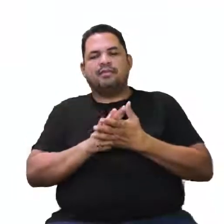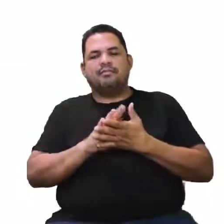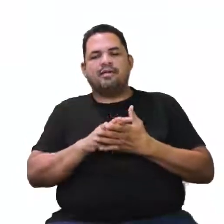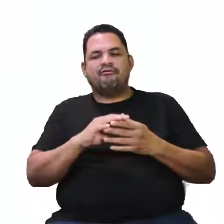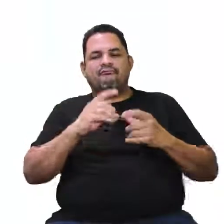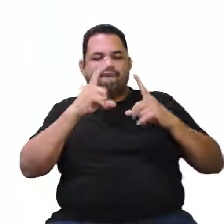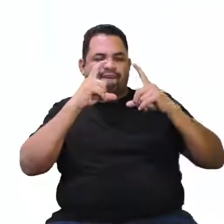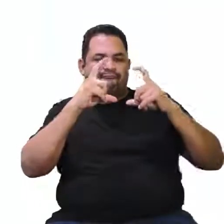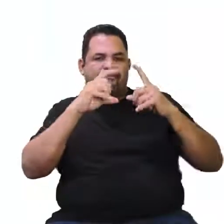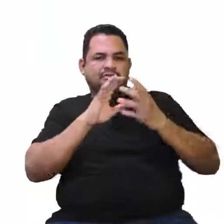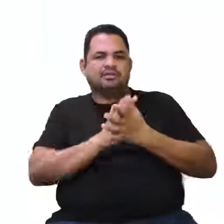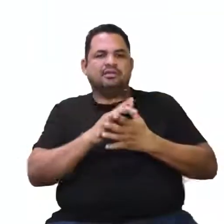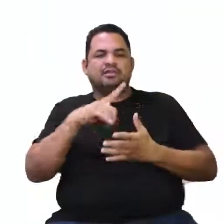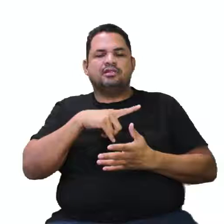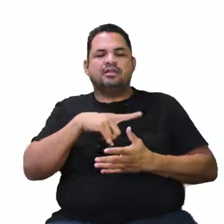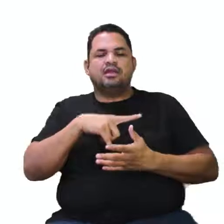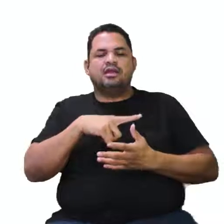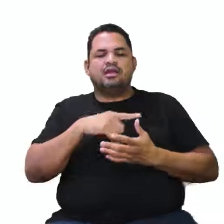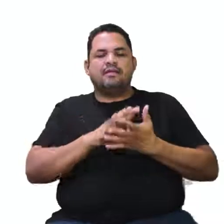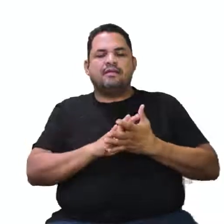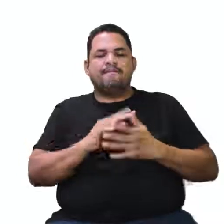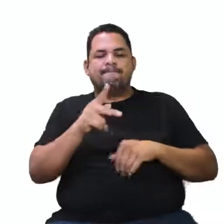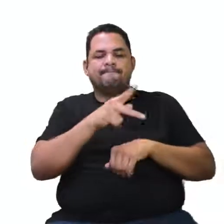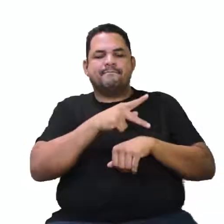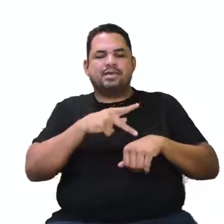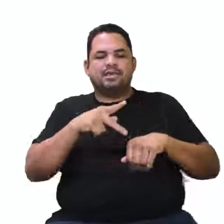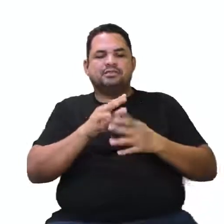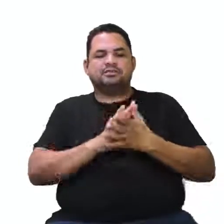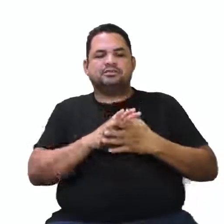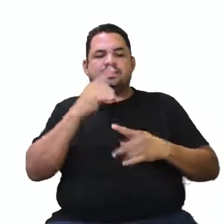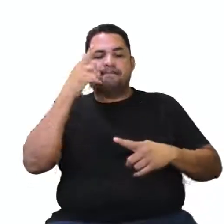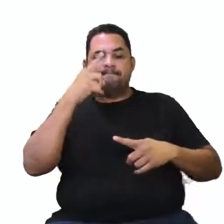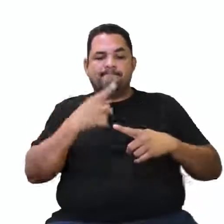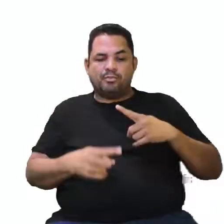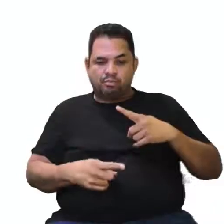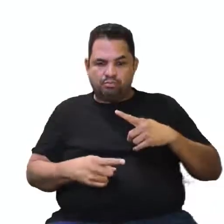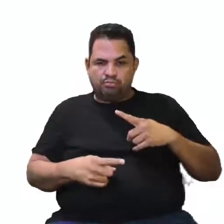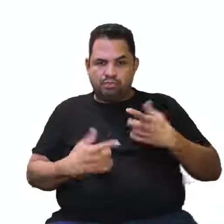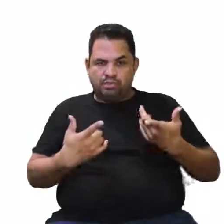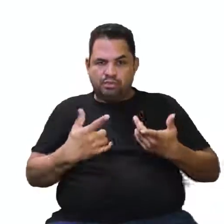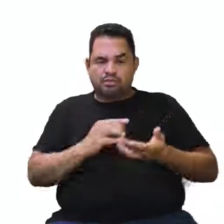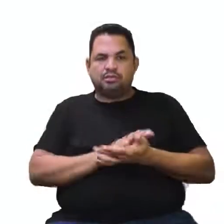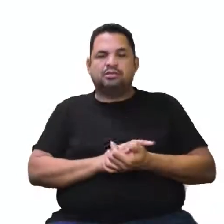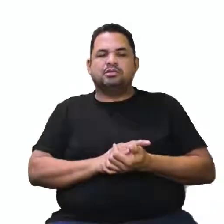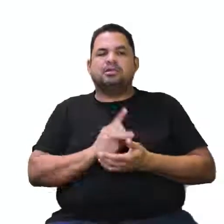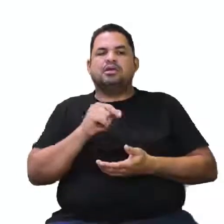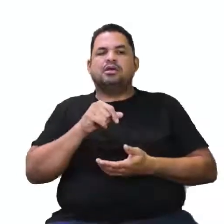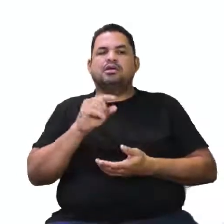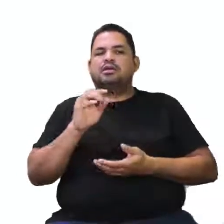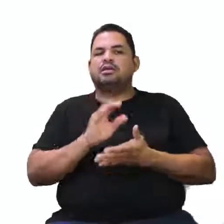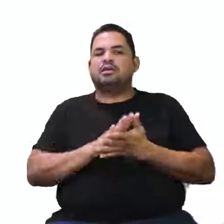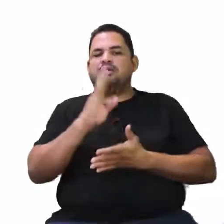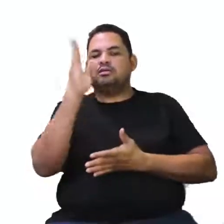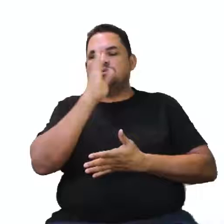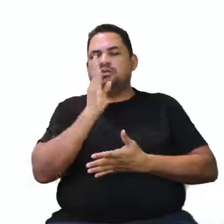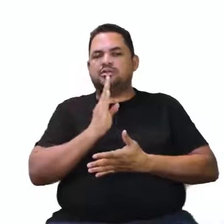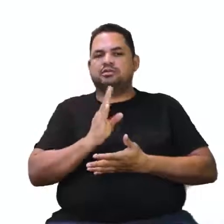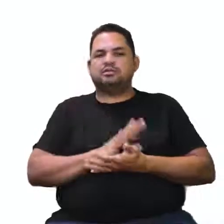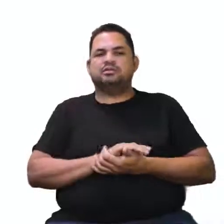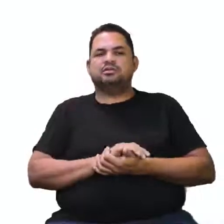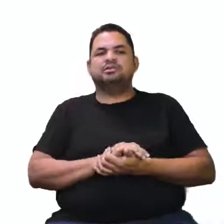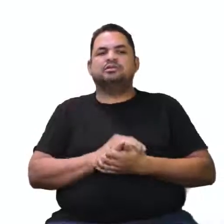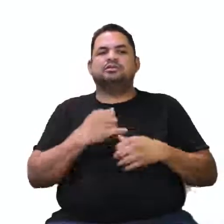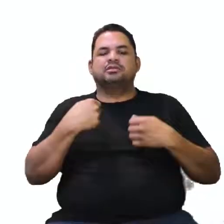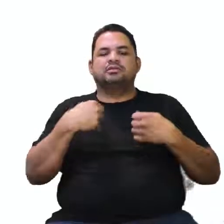está proibido, né, tirar foto e editar, tem que postar da mesma forma, mas isso ainda não tem no Brasil, né? Só tem que